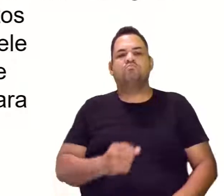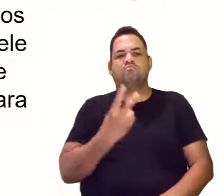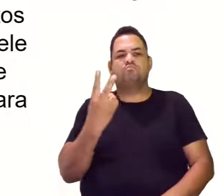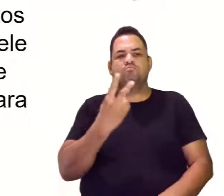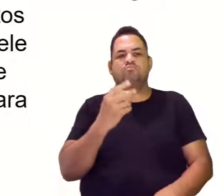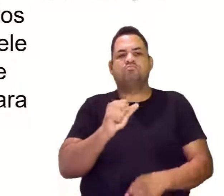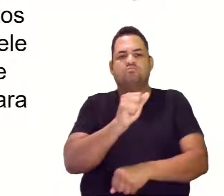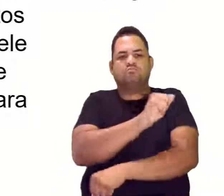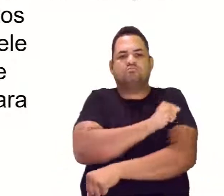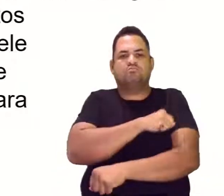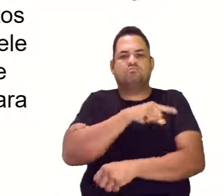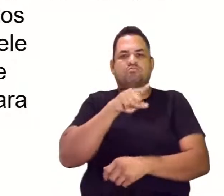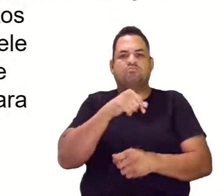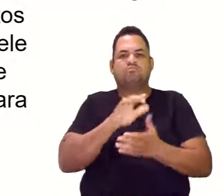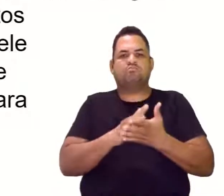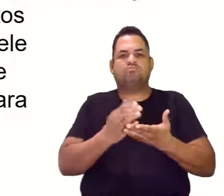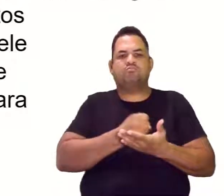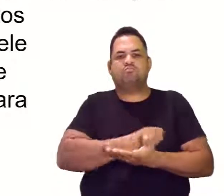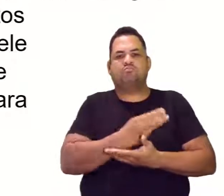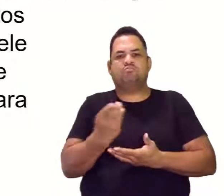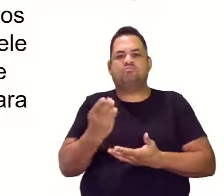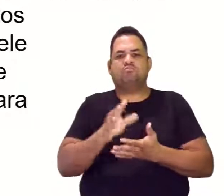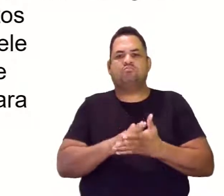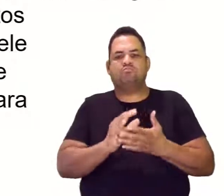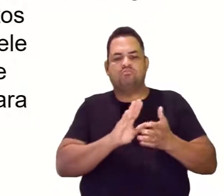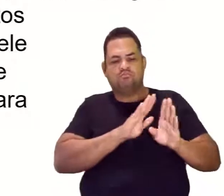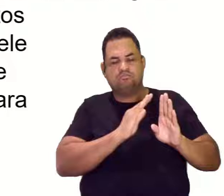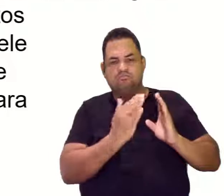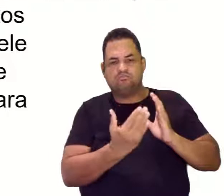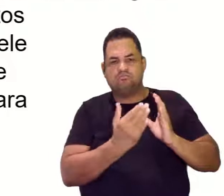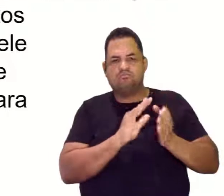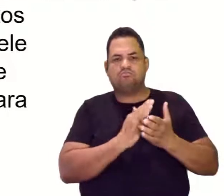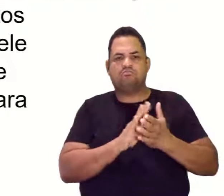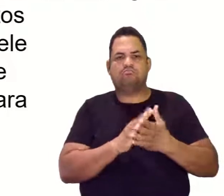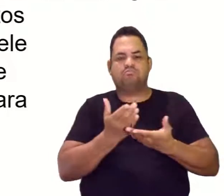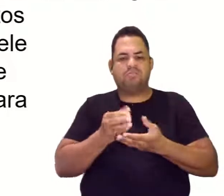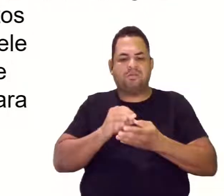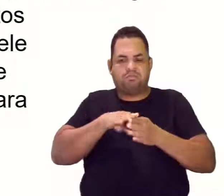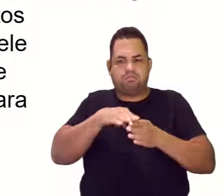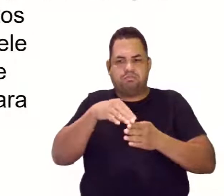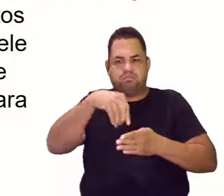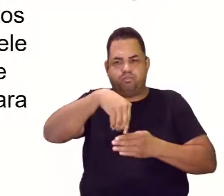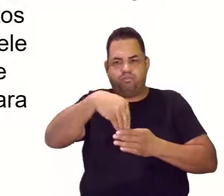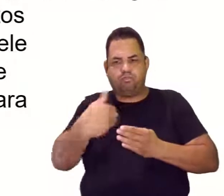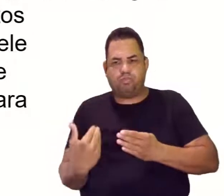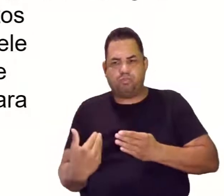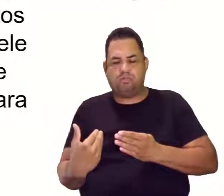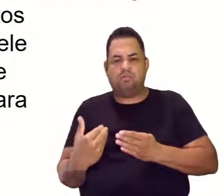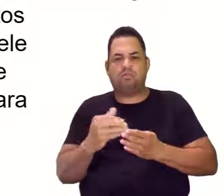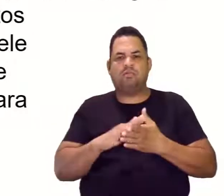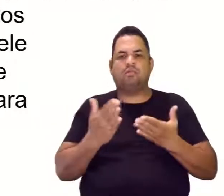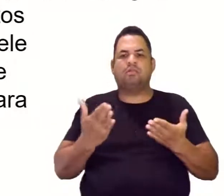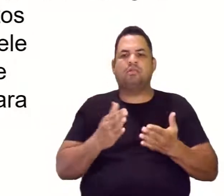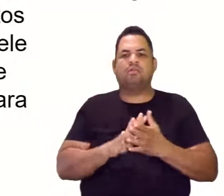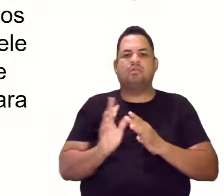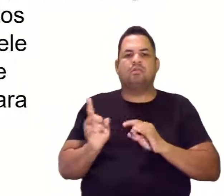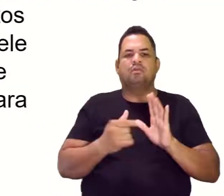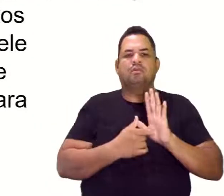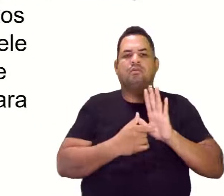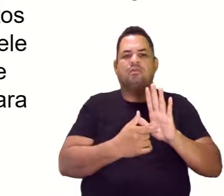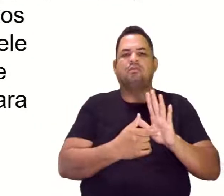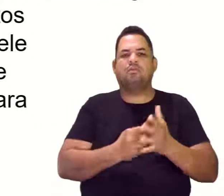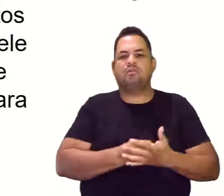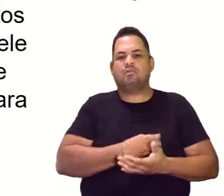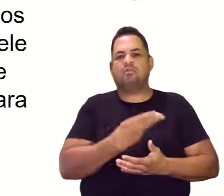das quantidades expressa nos rótulos das garrafas que são derrubadas. Se 2 ou mais rótulos representam a